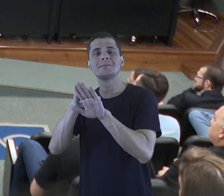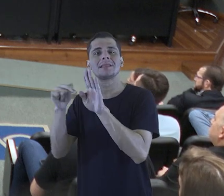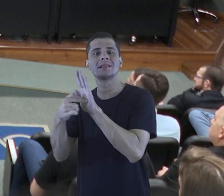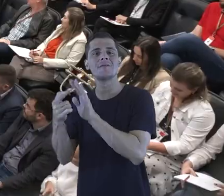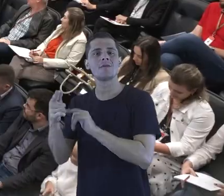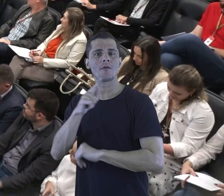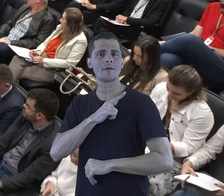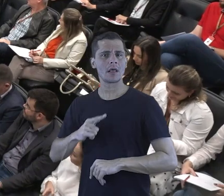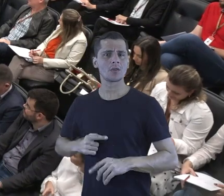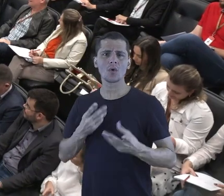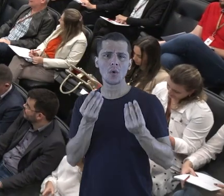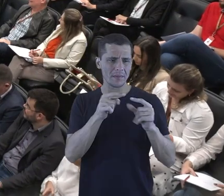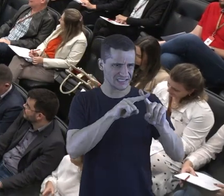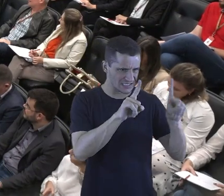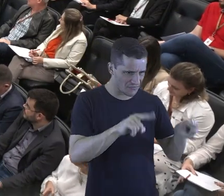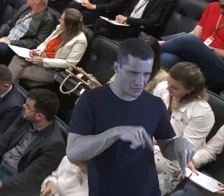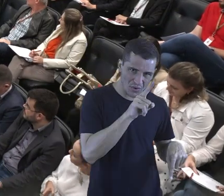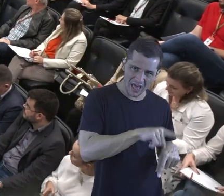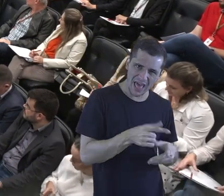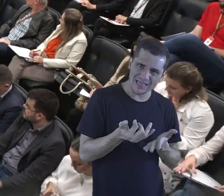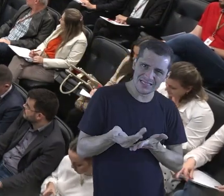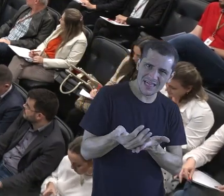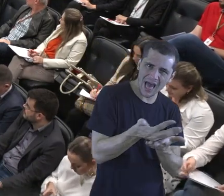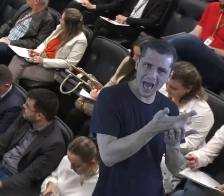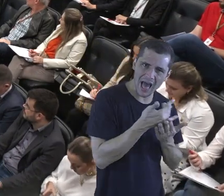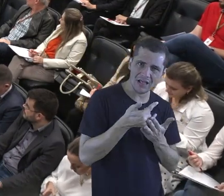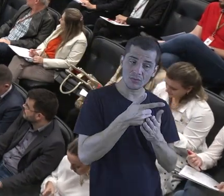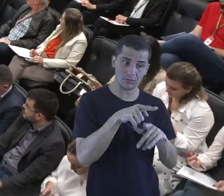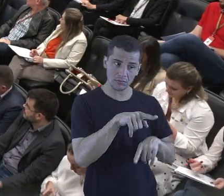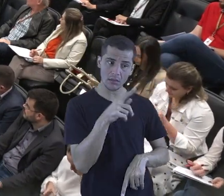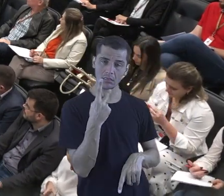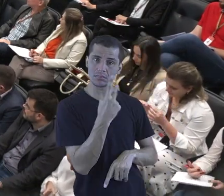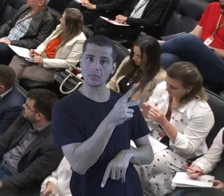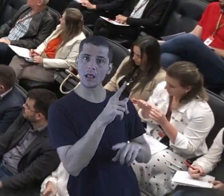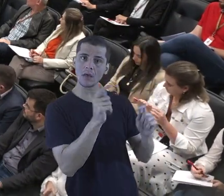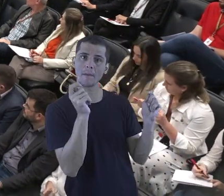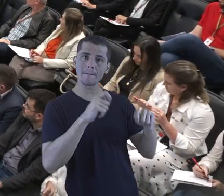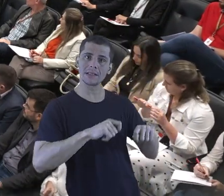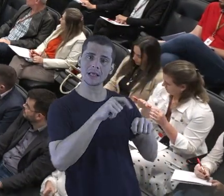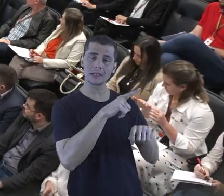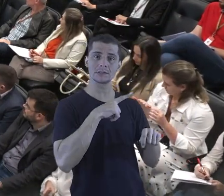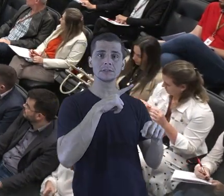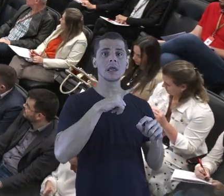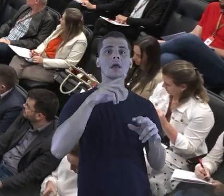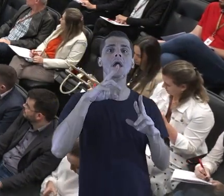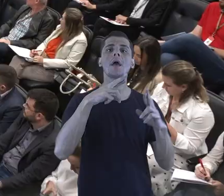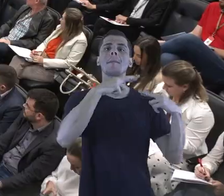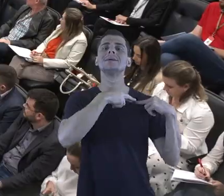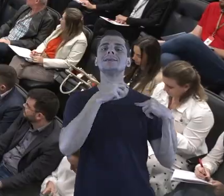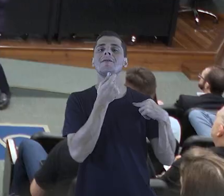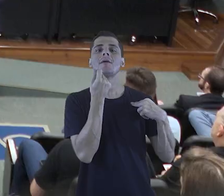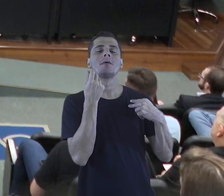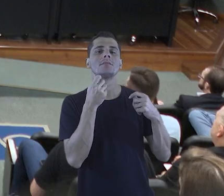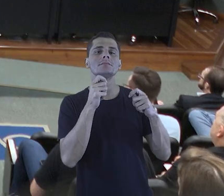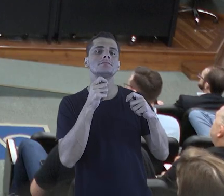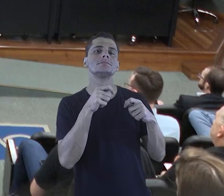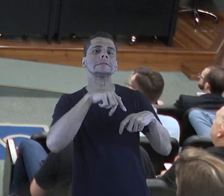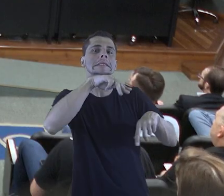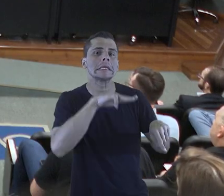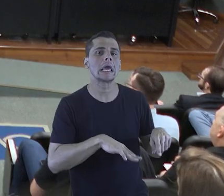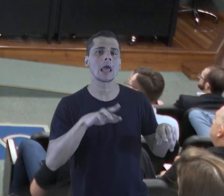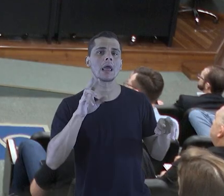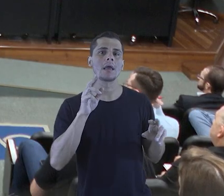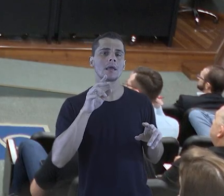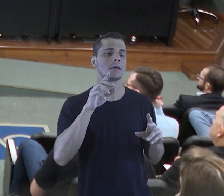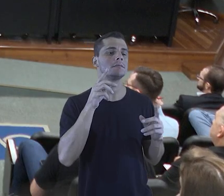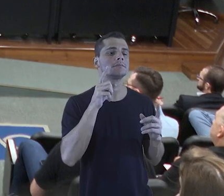de dados? Como assim? Mesma coisa do governador lá. Como é o servidor vai ser operador? O servidor não é